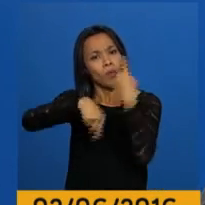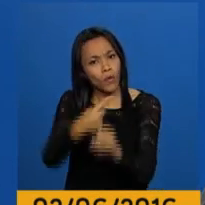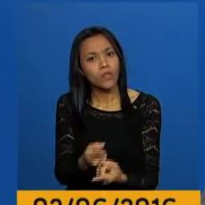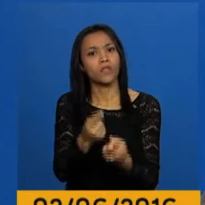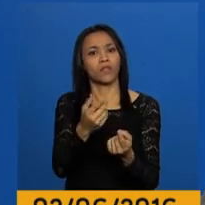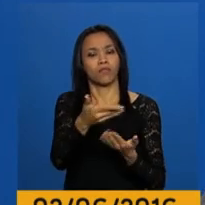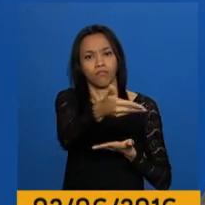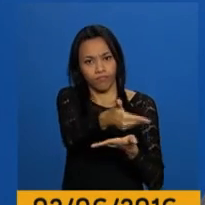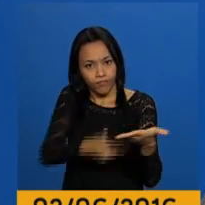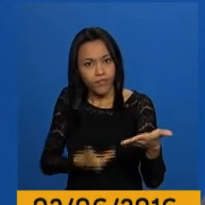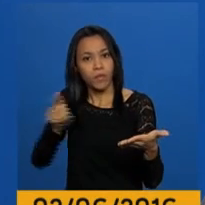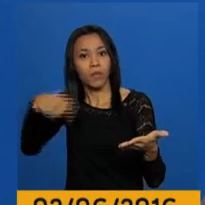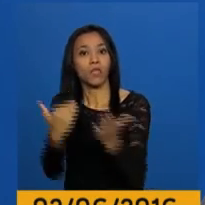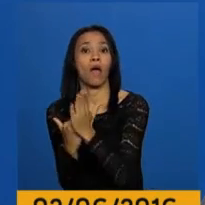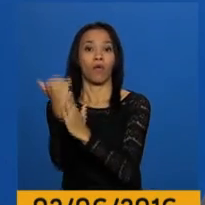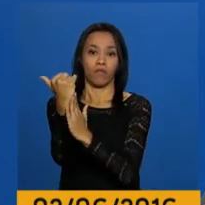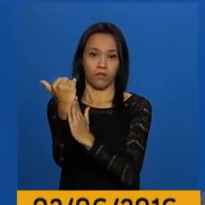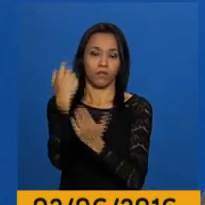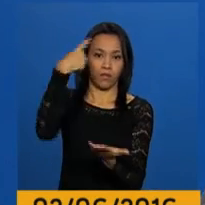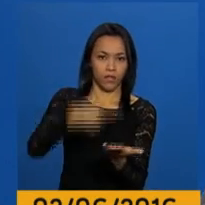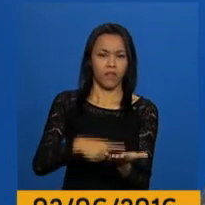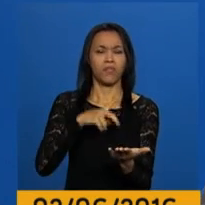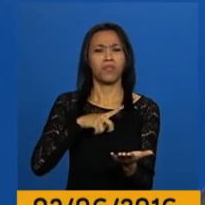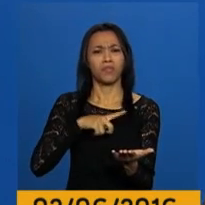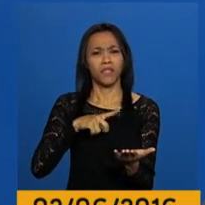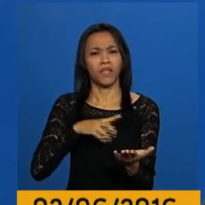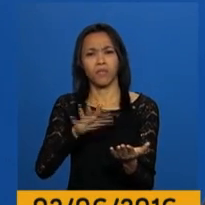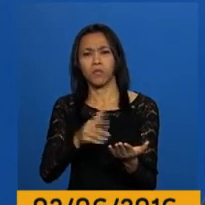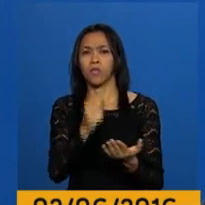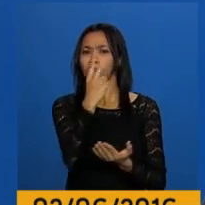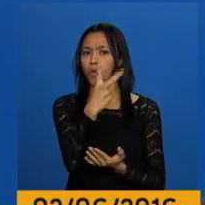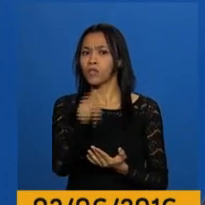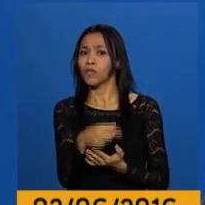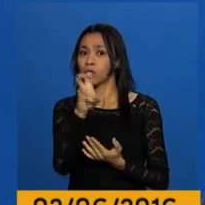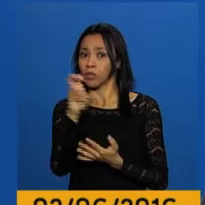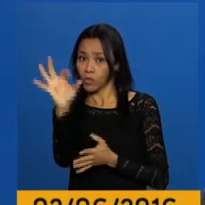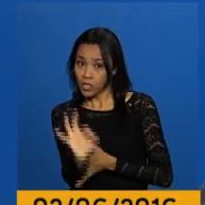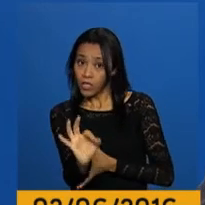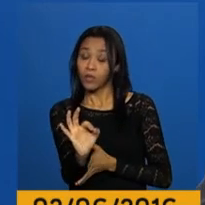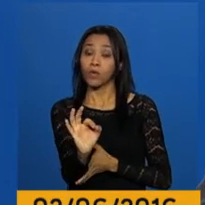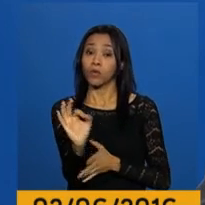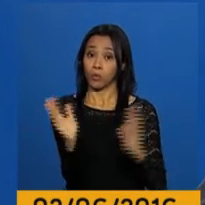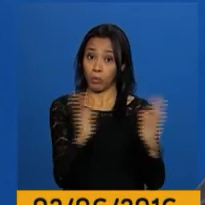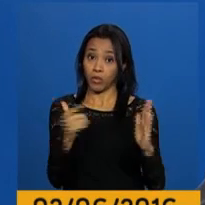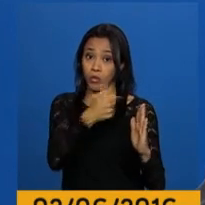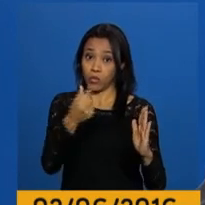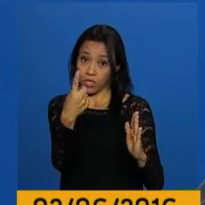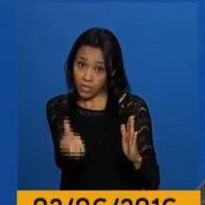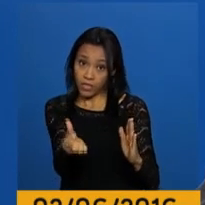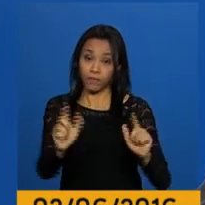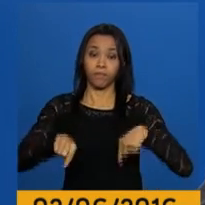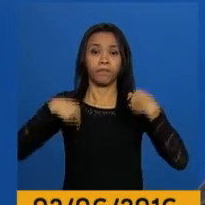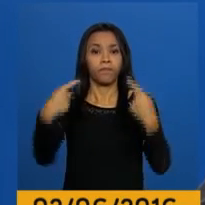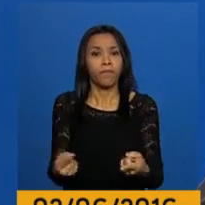reajustes. Portanto, nós teremos um acréscimo de 2,5% em 2016. Em